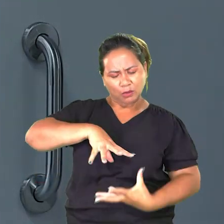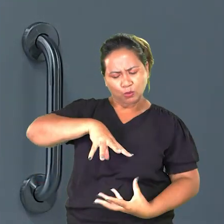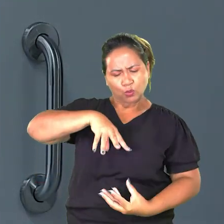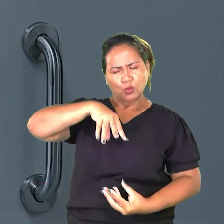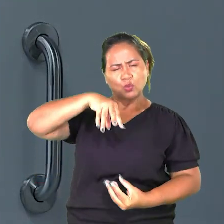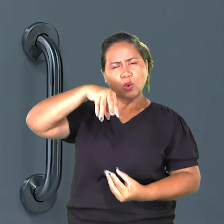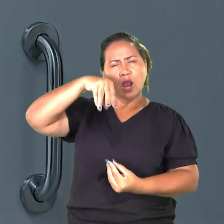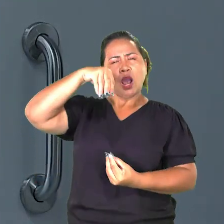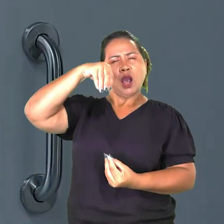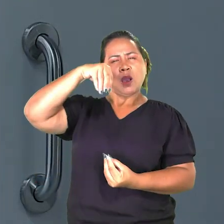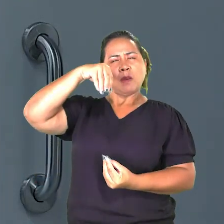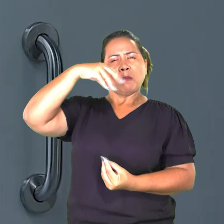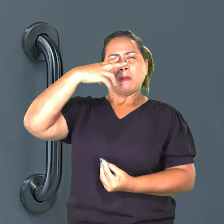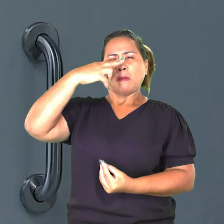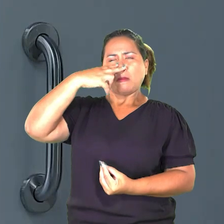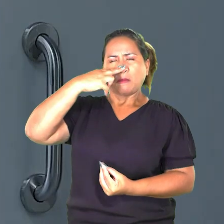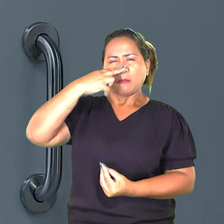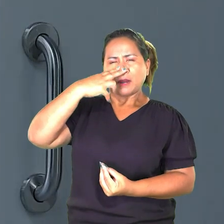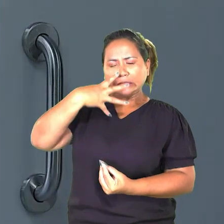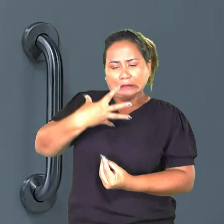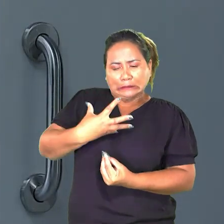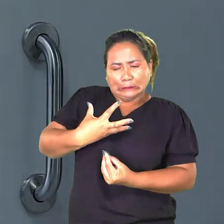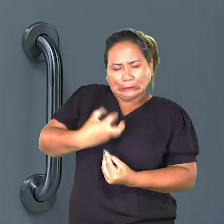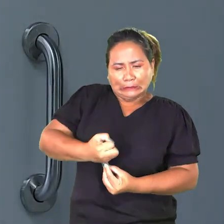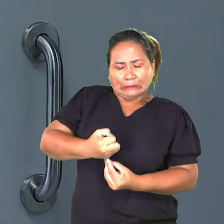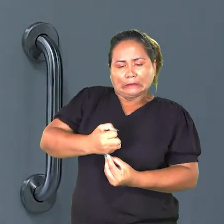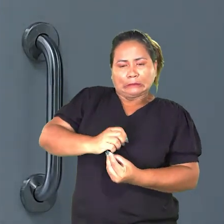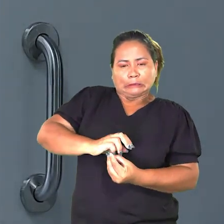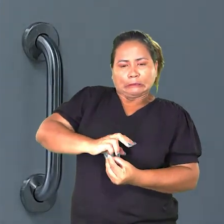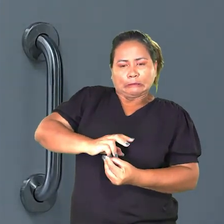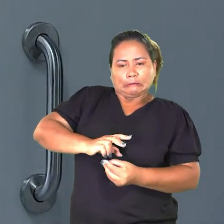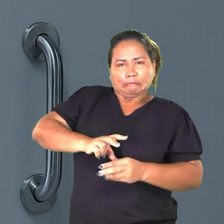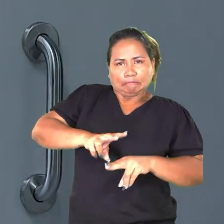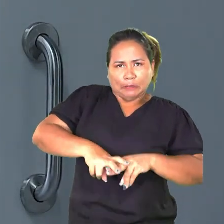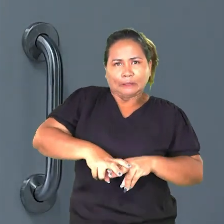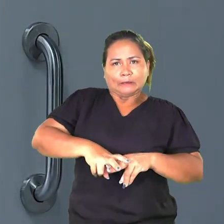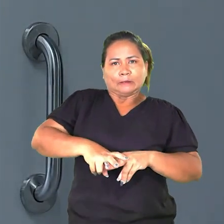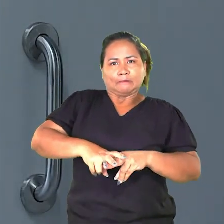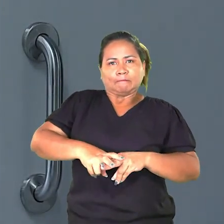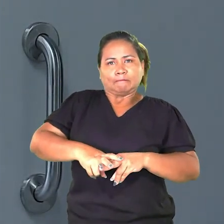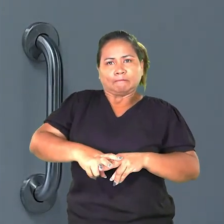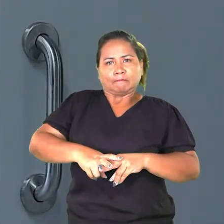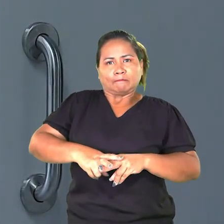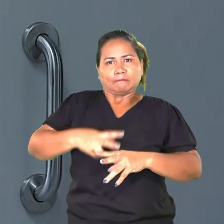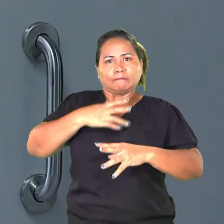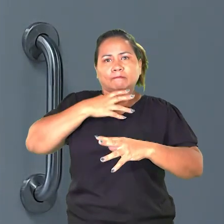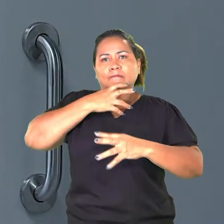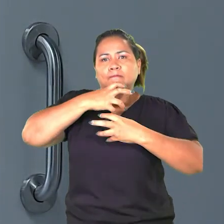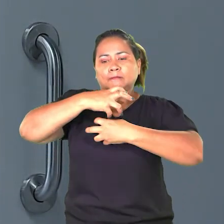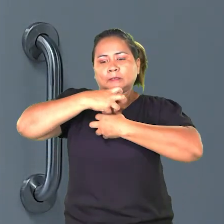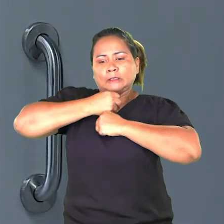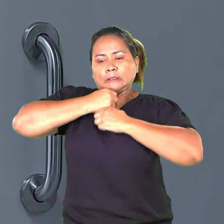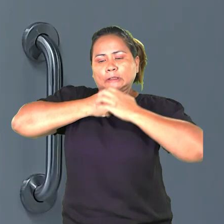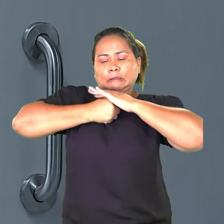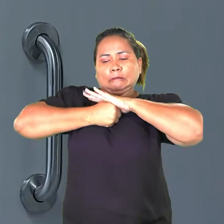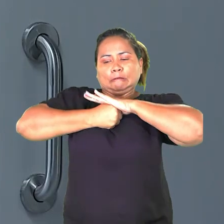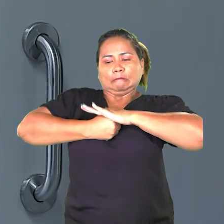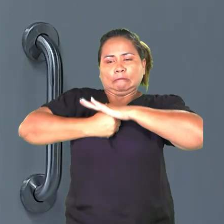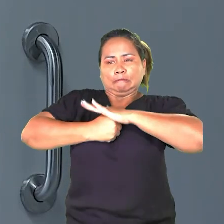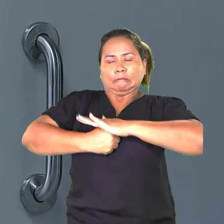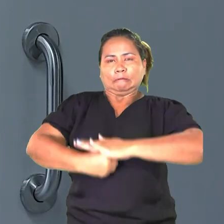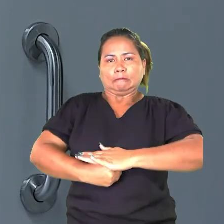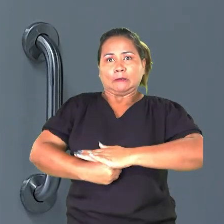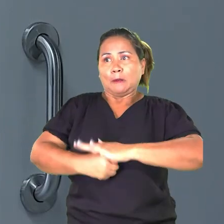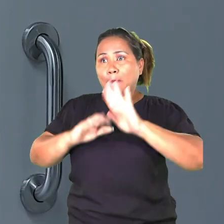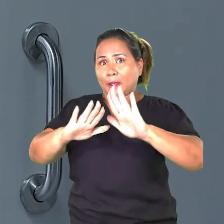Retenho dentro da alma, preso à quilha, todo um mar de sargaços e de vozes, e ainda